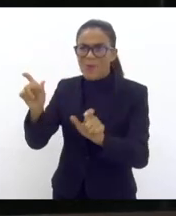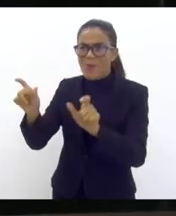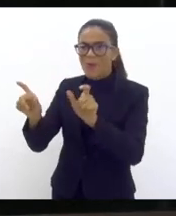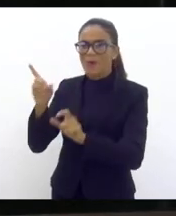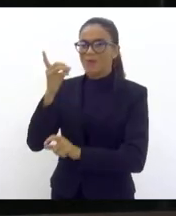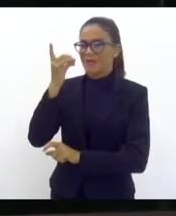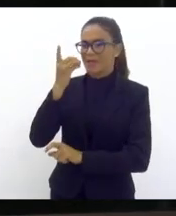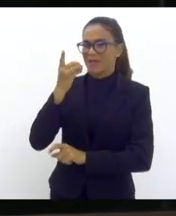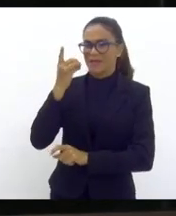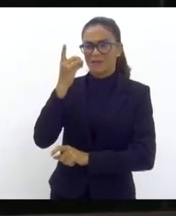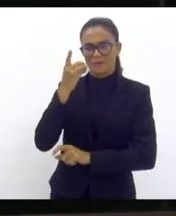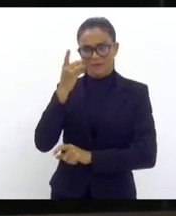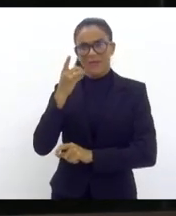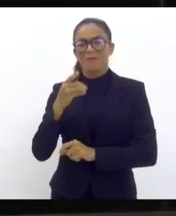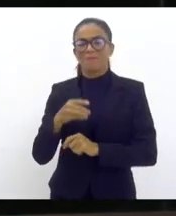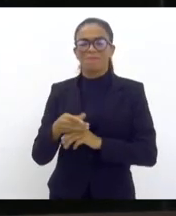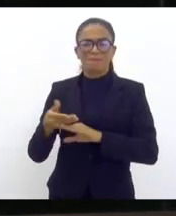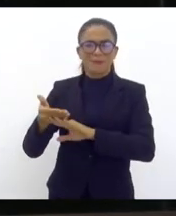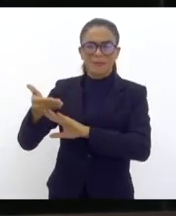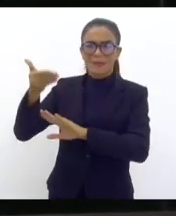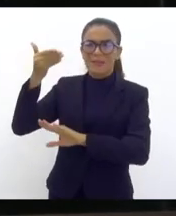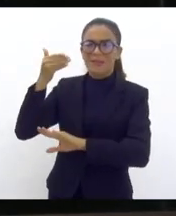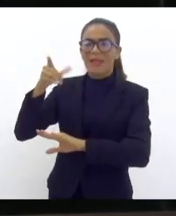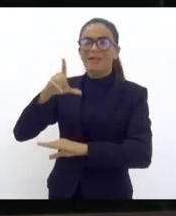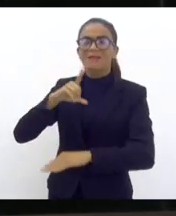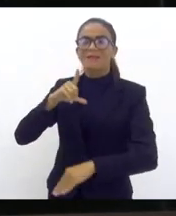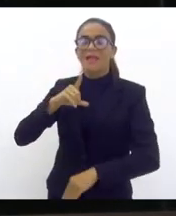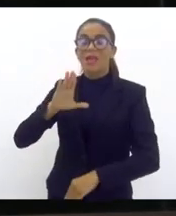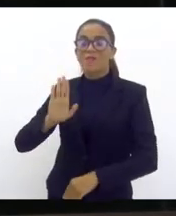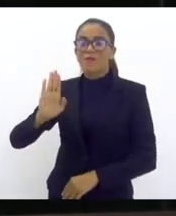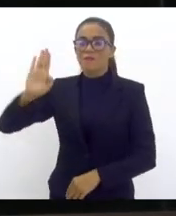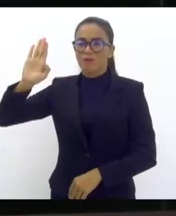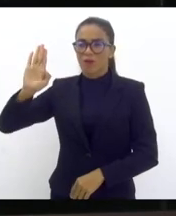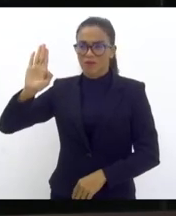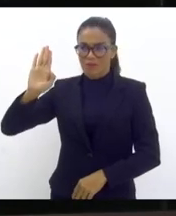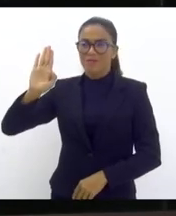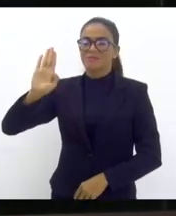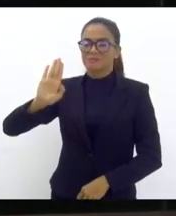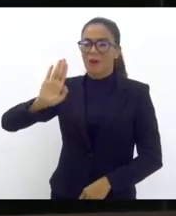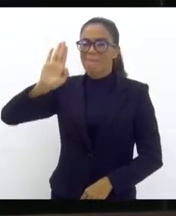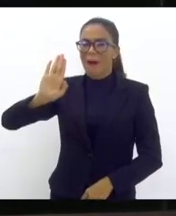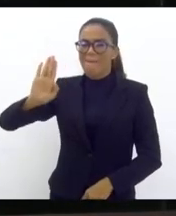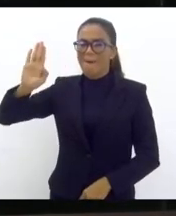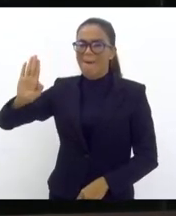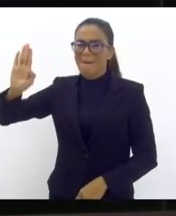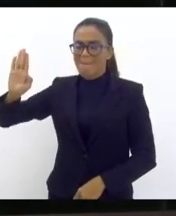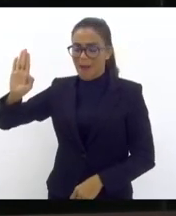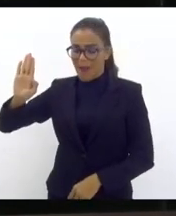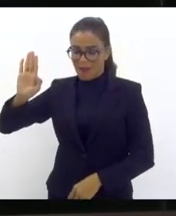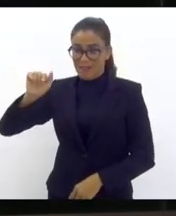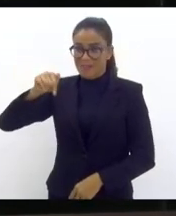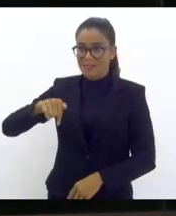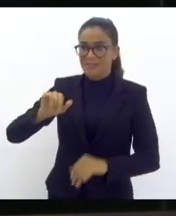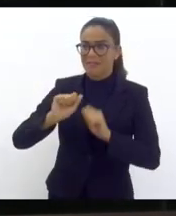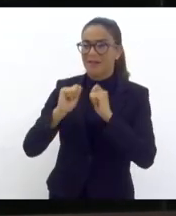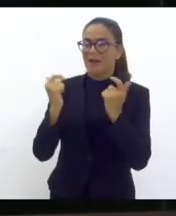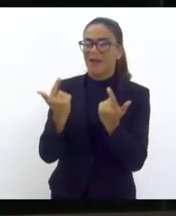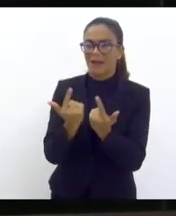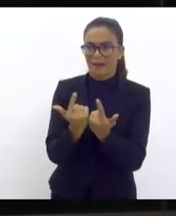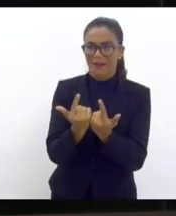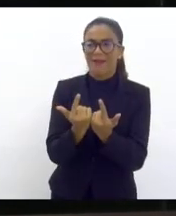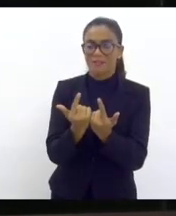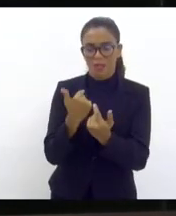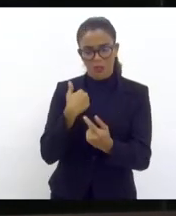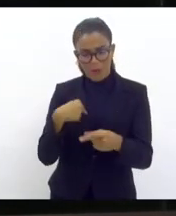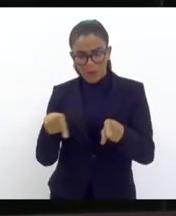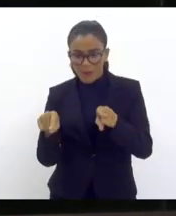que a época teve uma votação muito importante aqui dentro dessa casa que inclusive eu